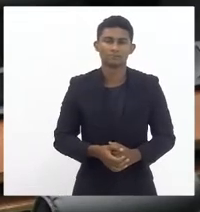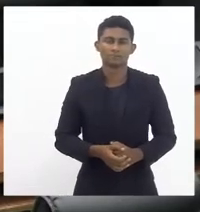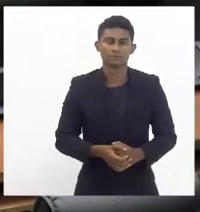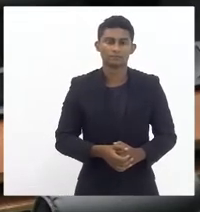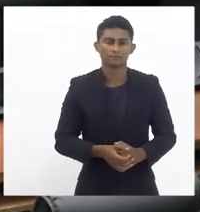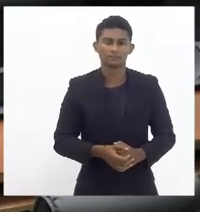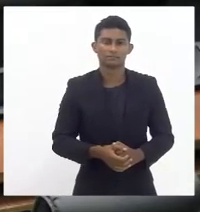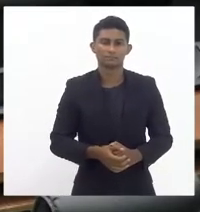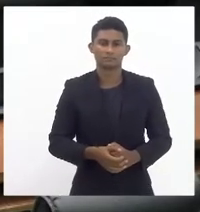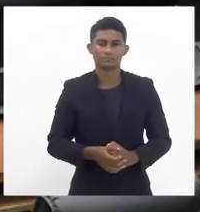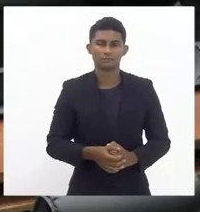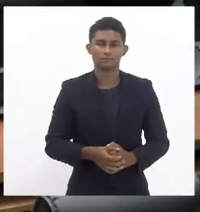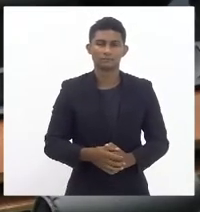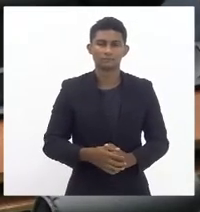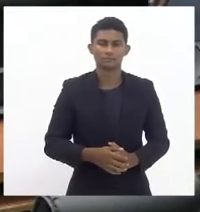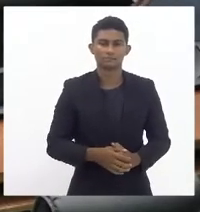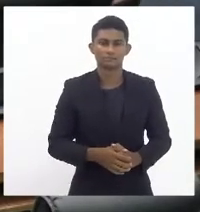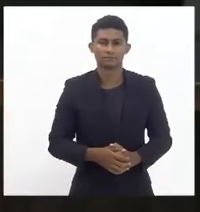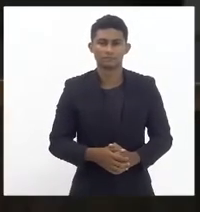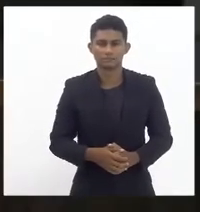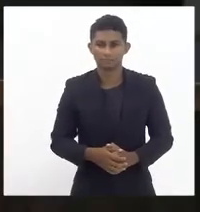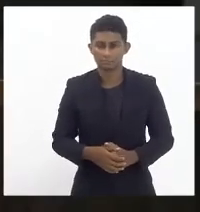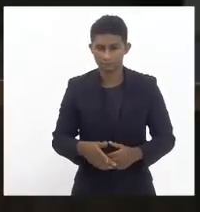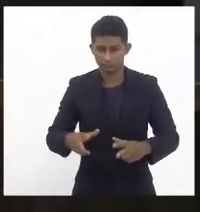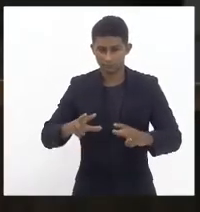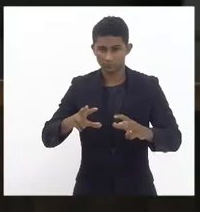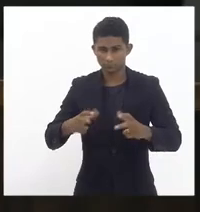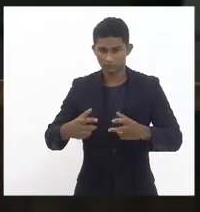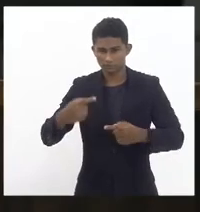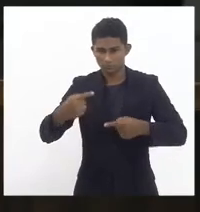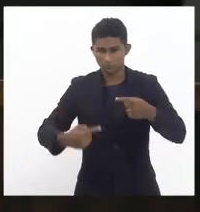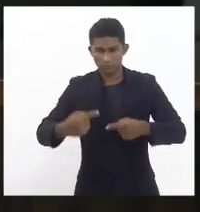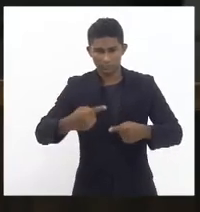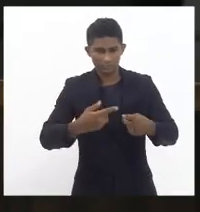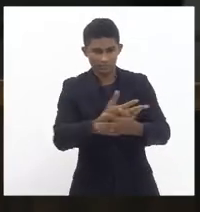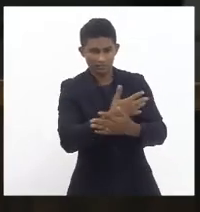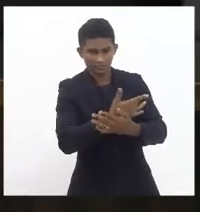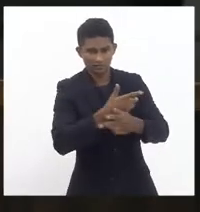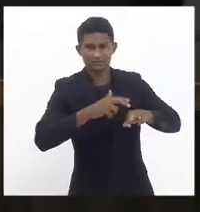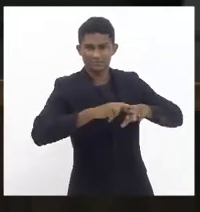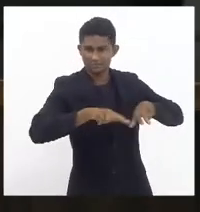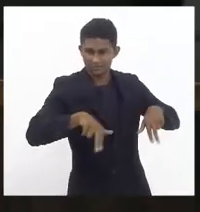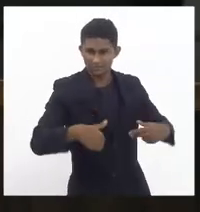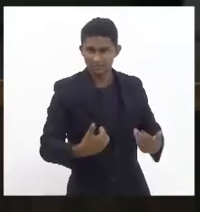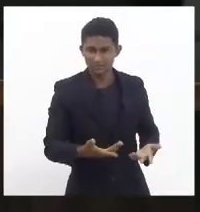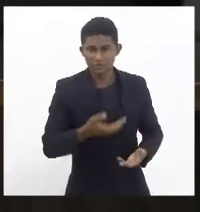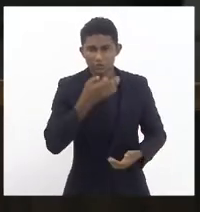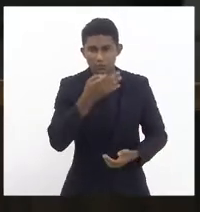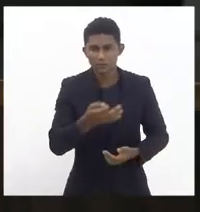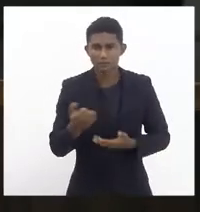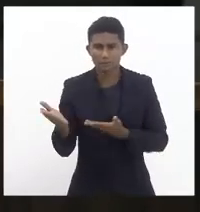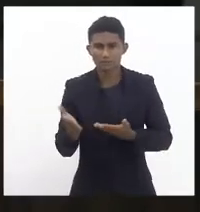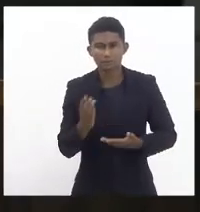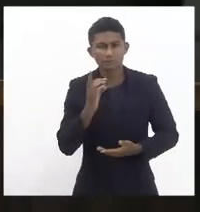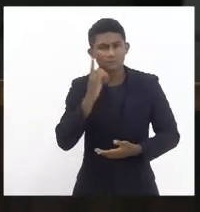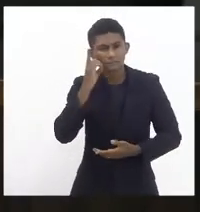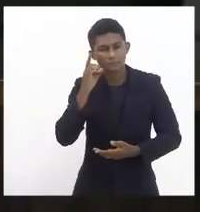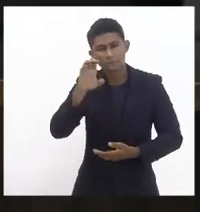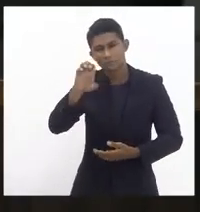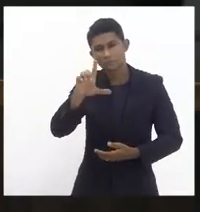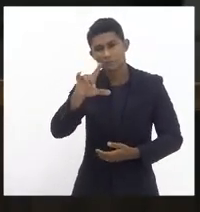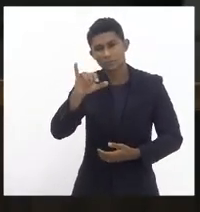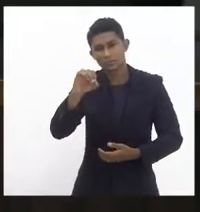e pela comissão de política Urbana habitação e assuntos fundiários Deputado Eliomar